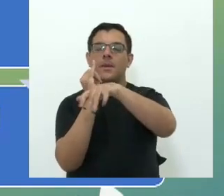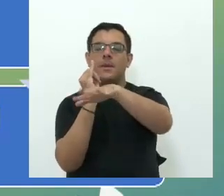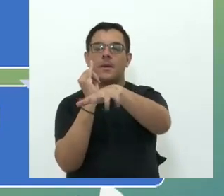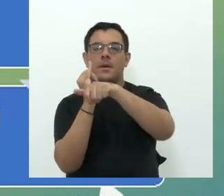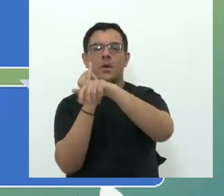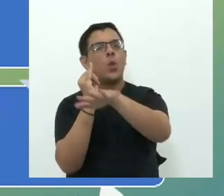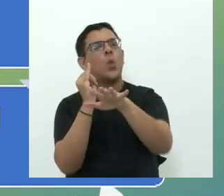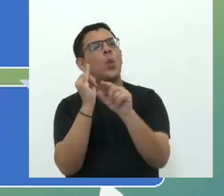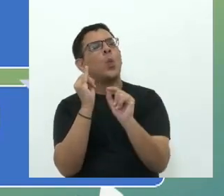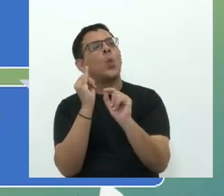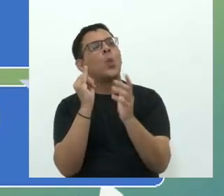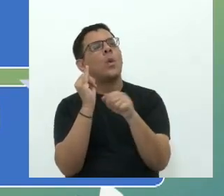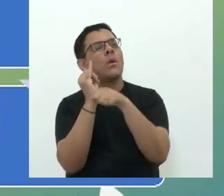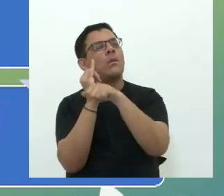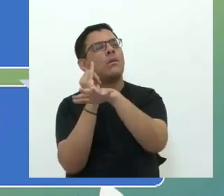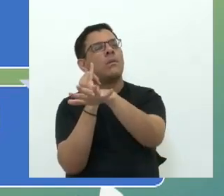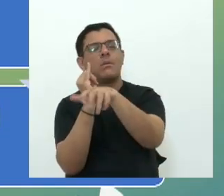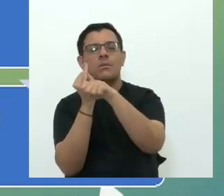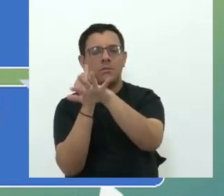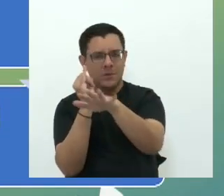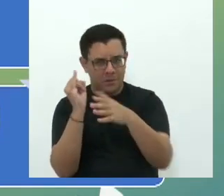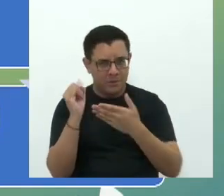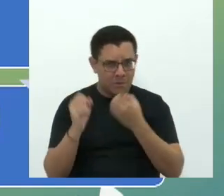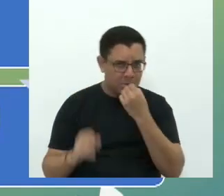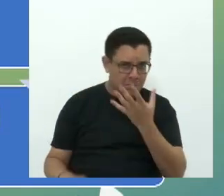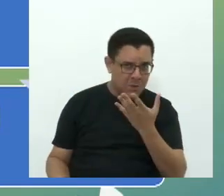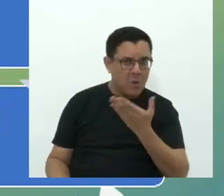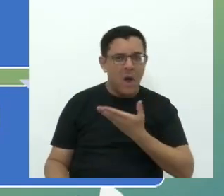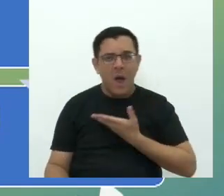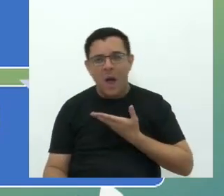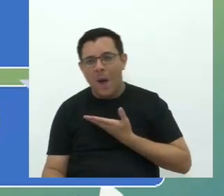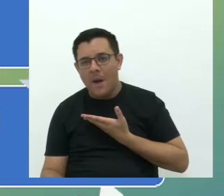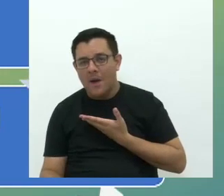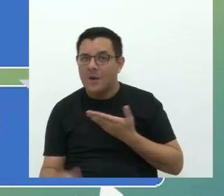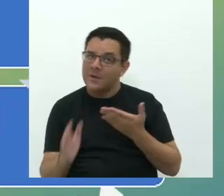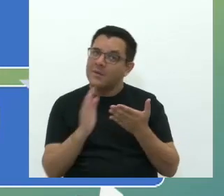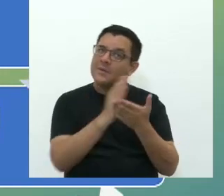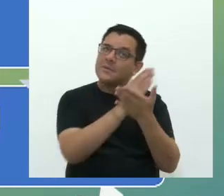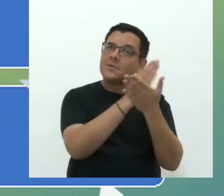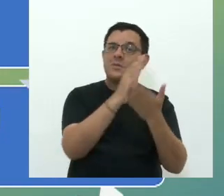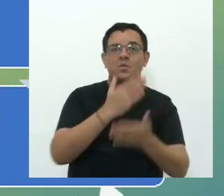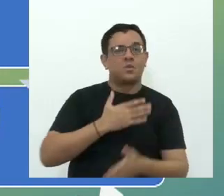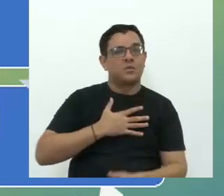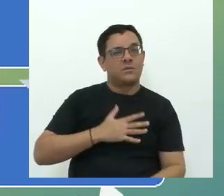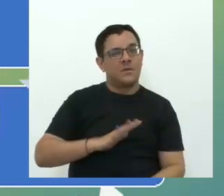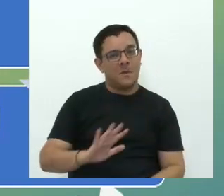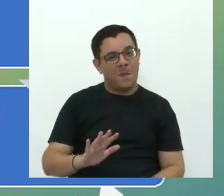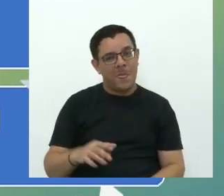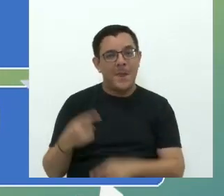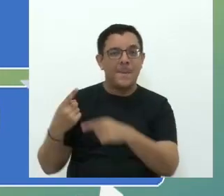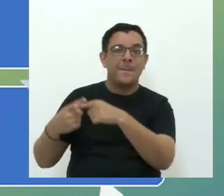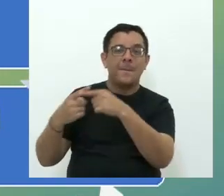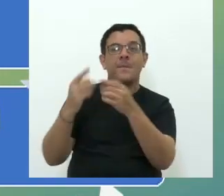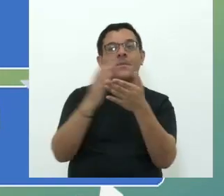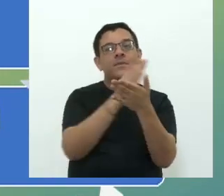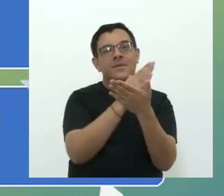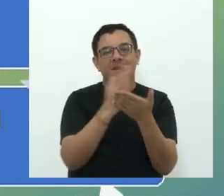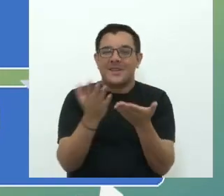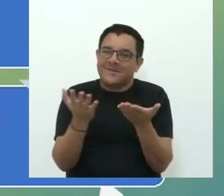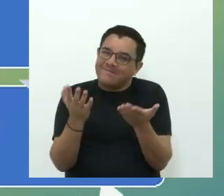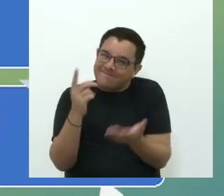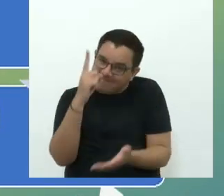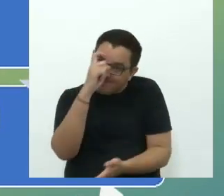é boa imprensa é amiga a gente não gosta muito às vezes porque né algumas mensagens